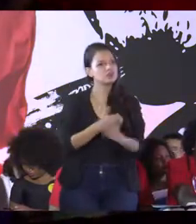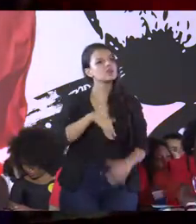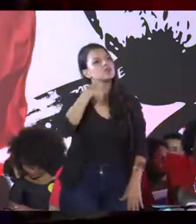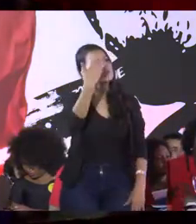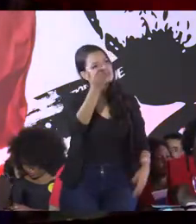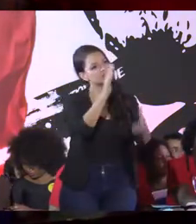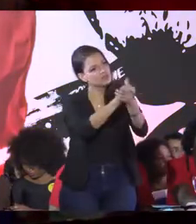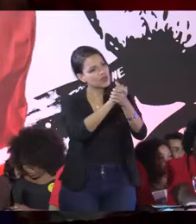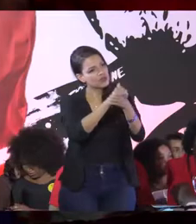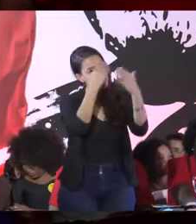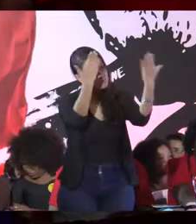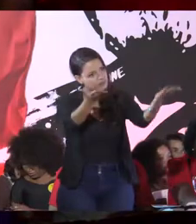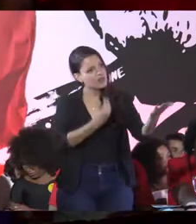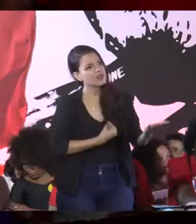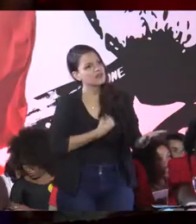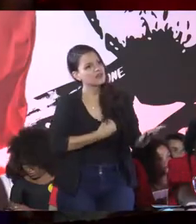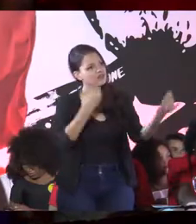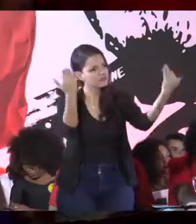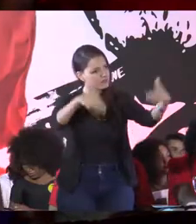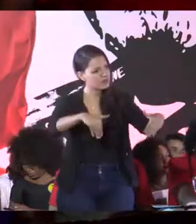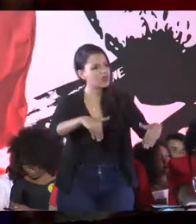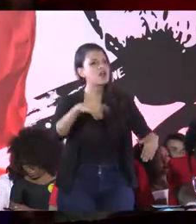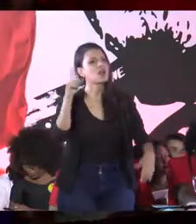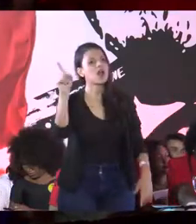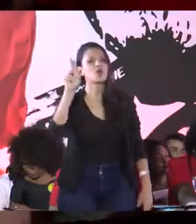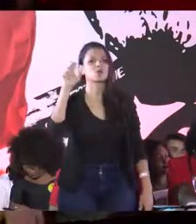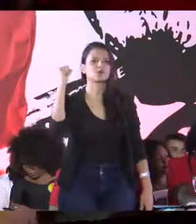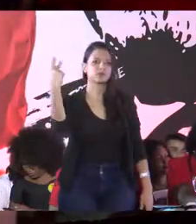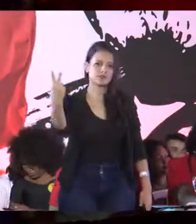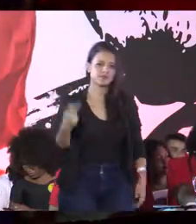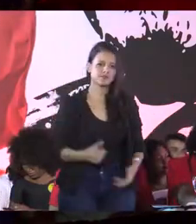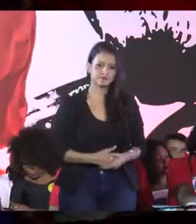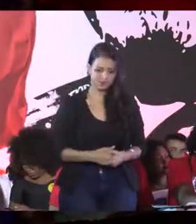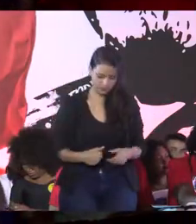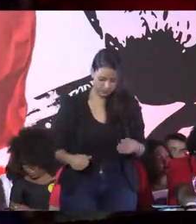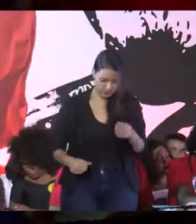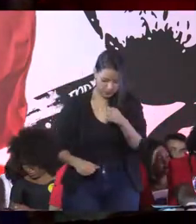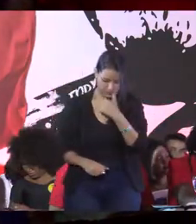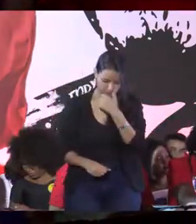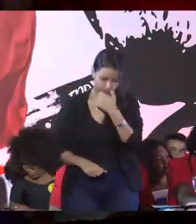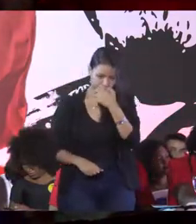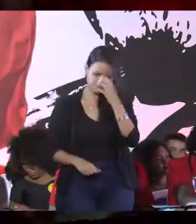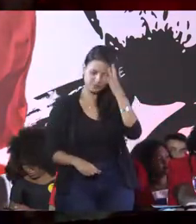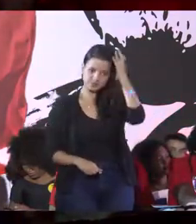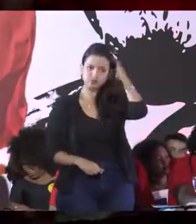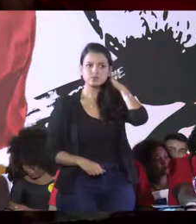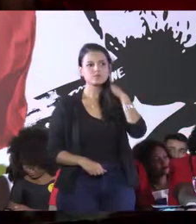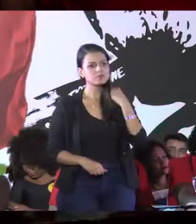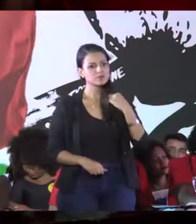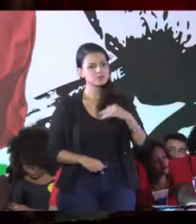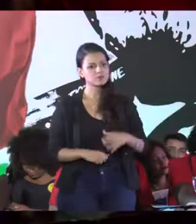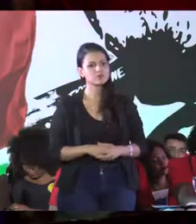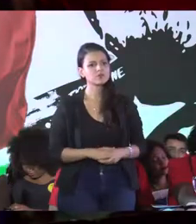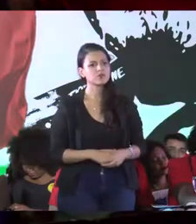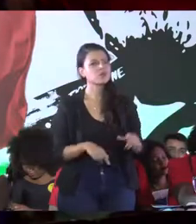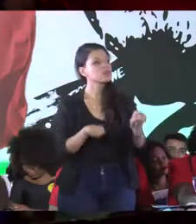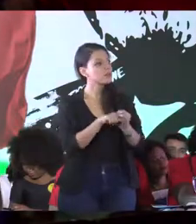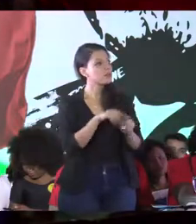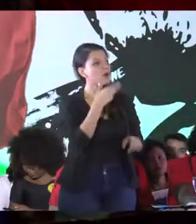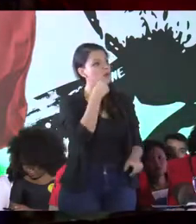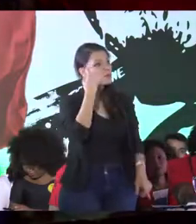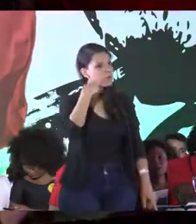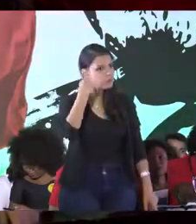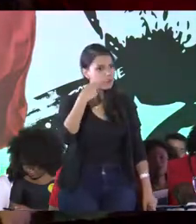presença dos companheiros estudantes da USP. Eu queria ainda saudar a presença do nosso deputado federal,